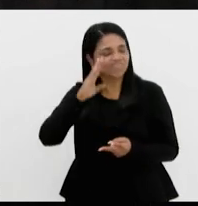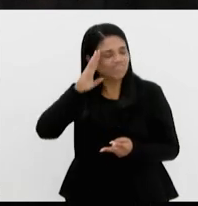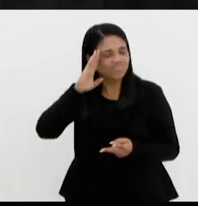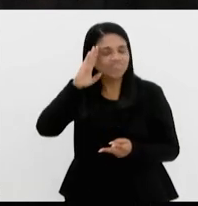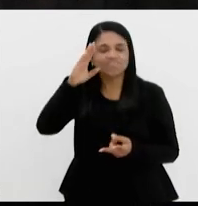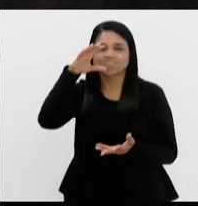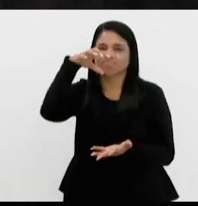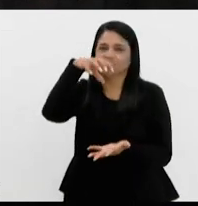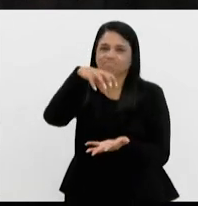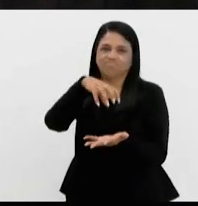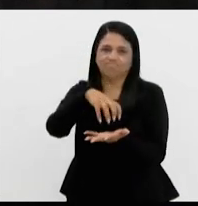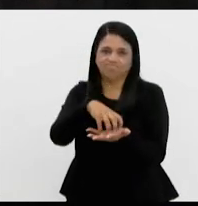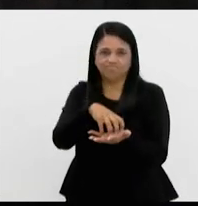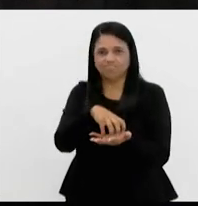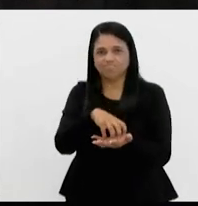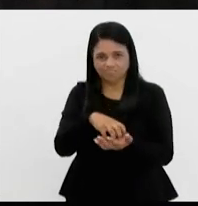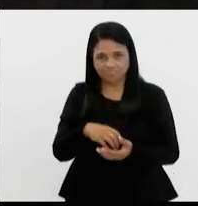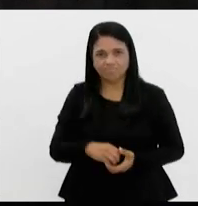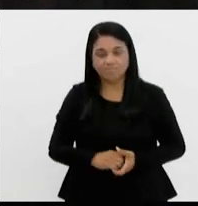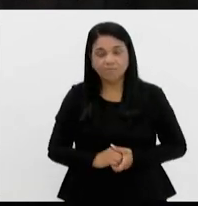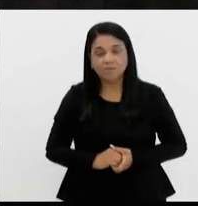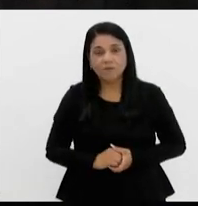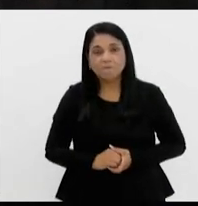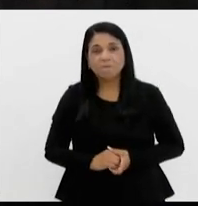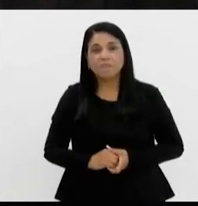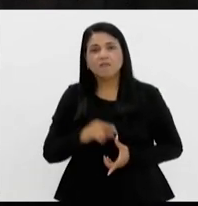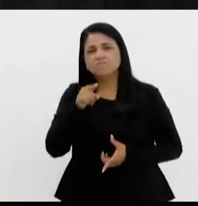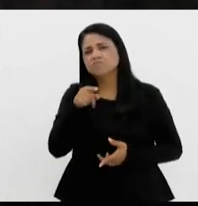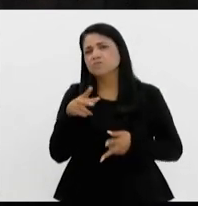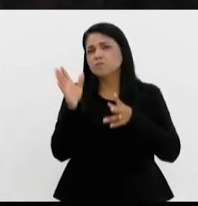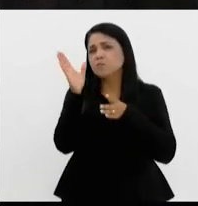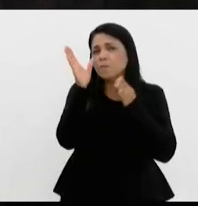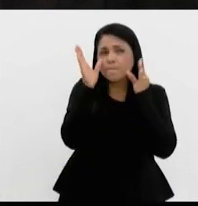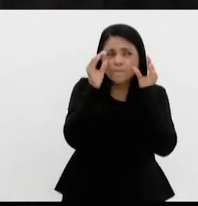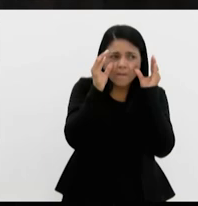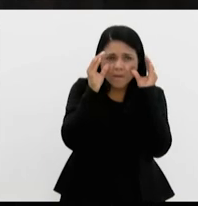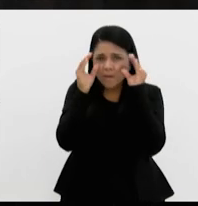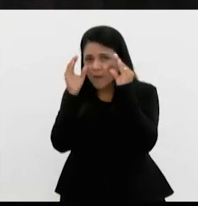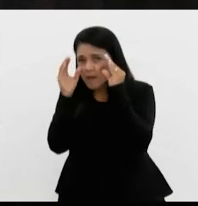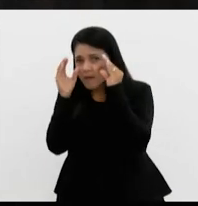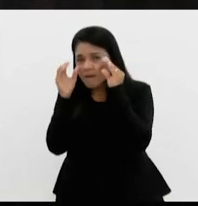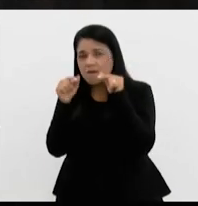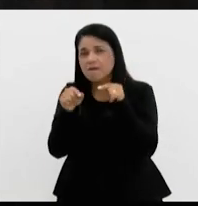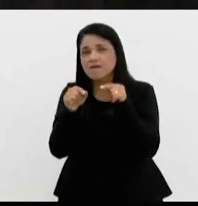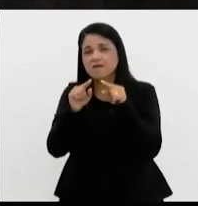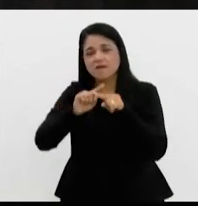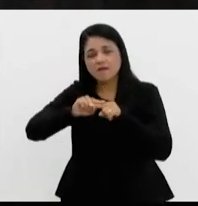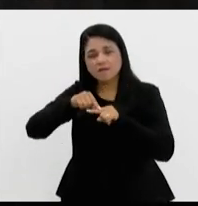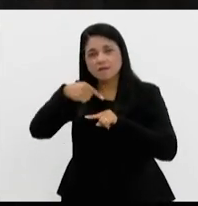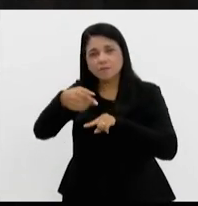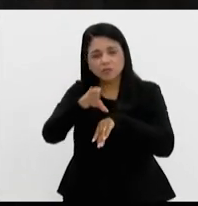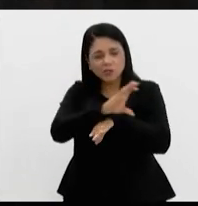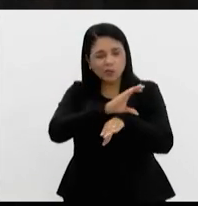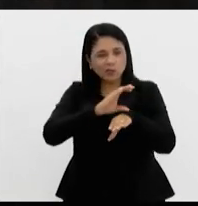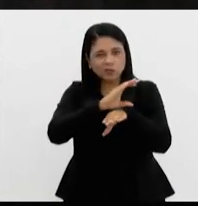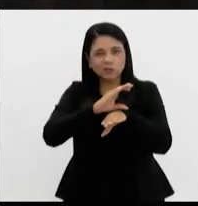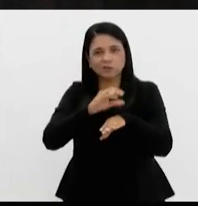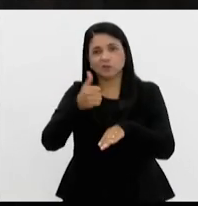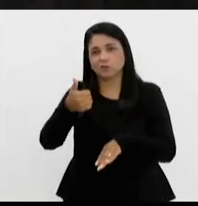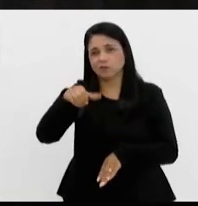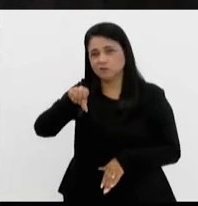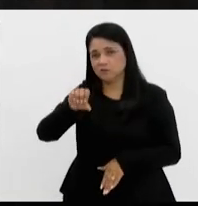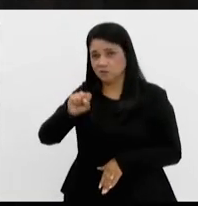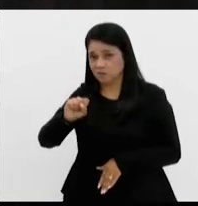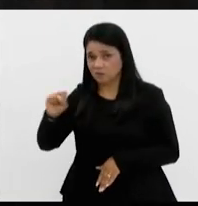central. Se o senhor observar, principalmente depois da Constituição de 88,